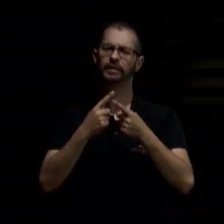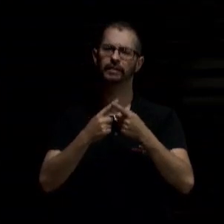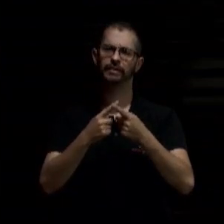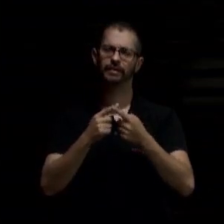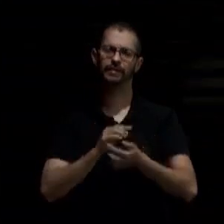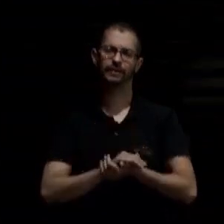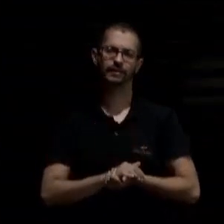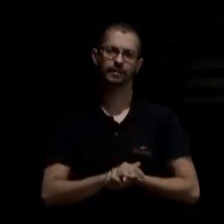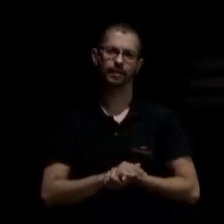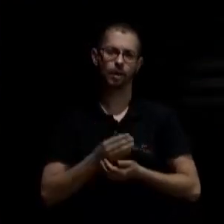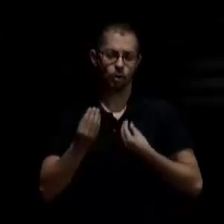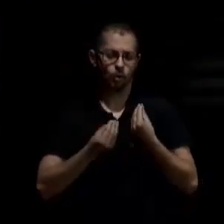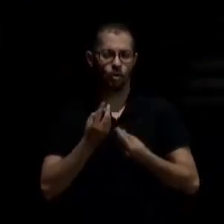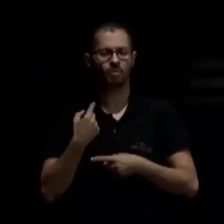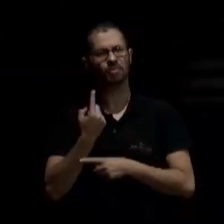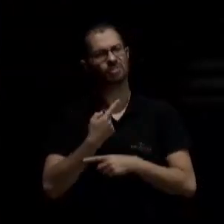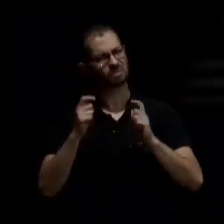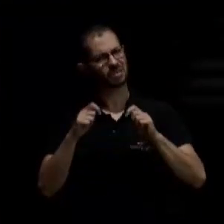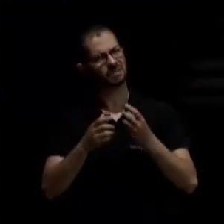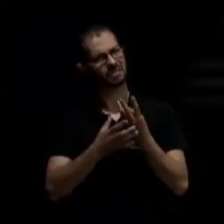Como nós podemos ter unidade?